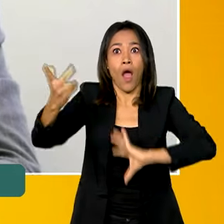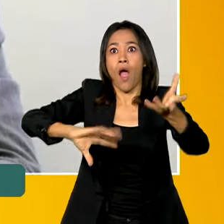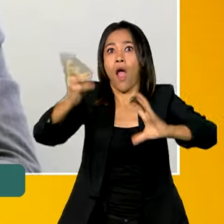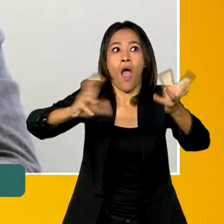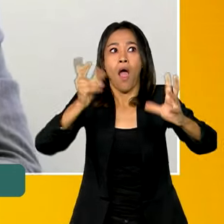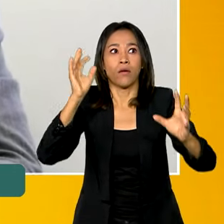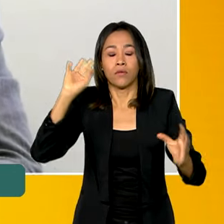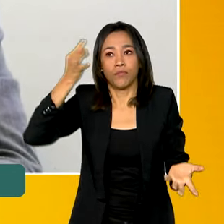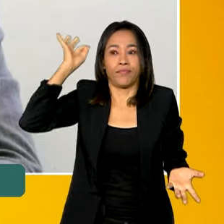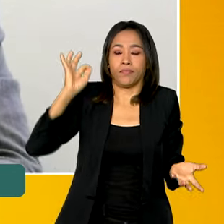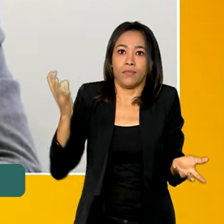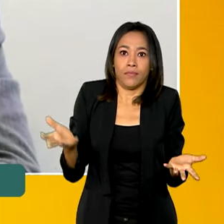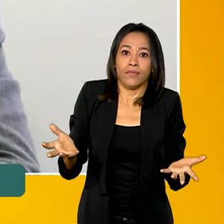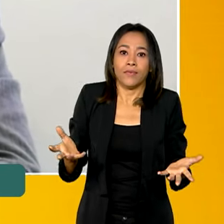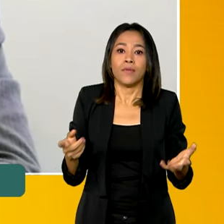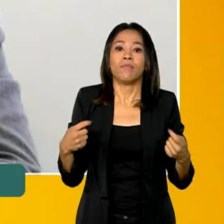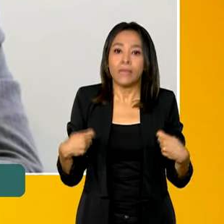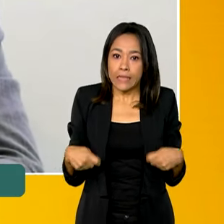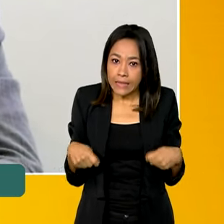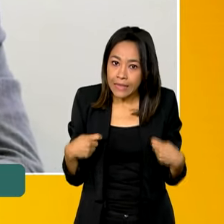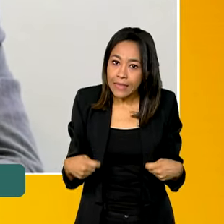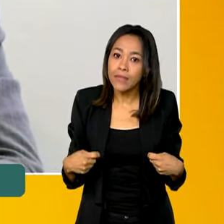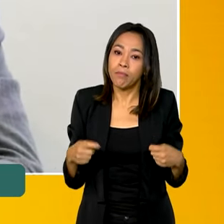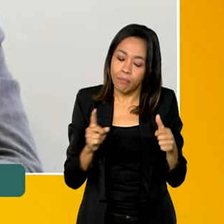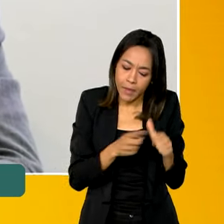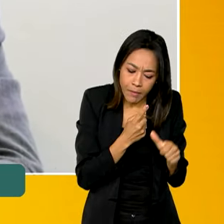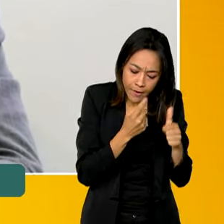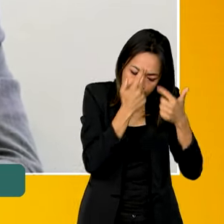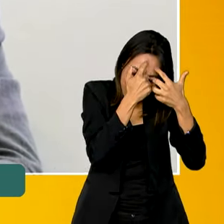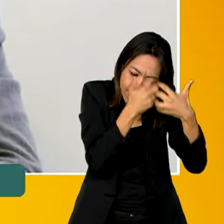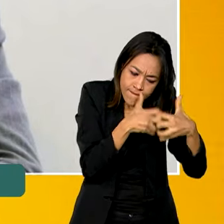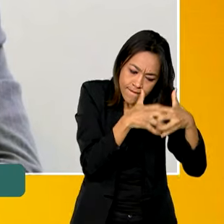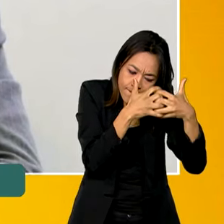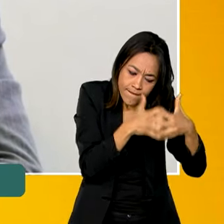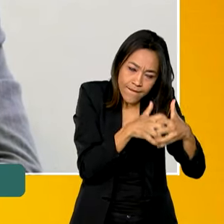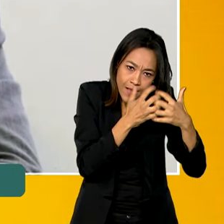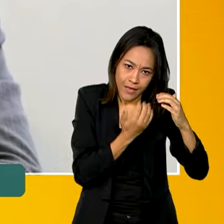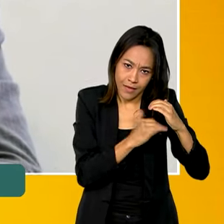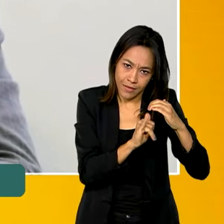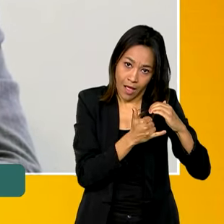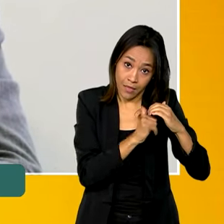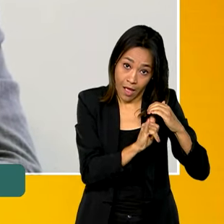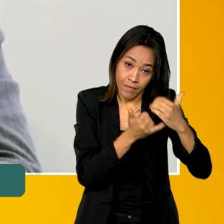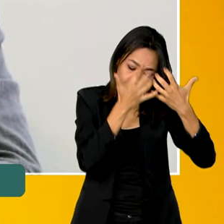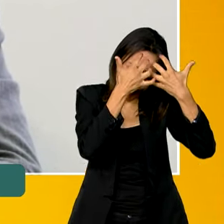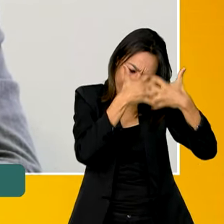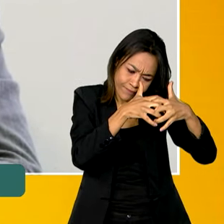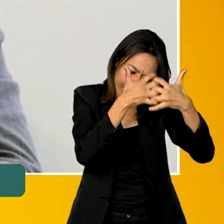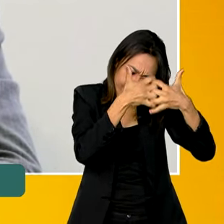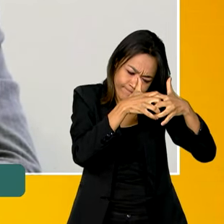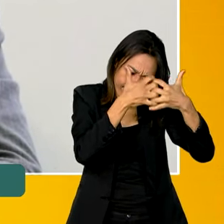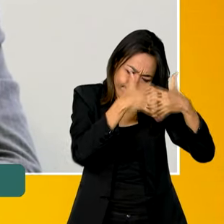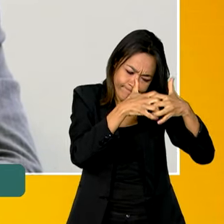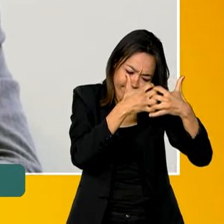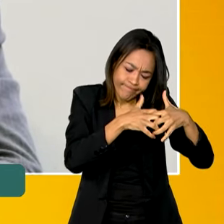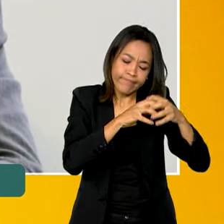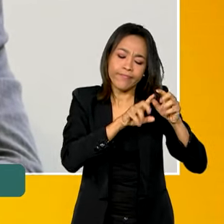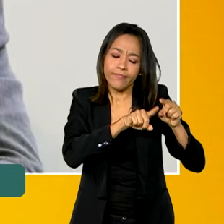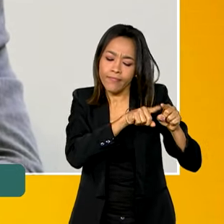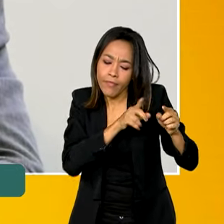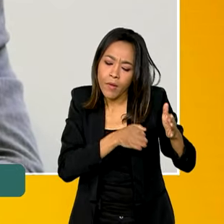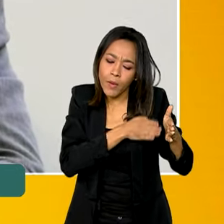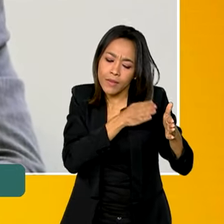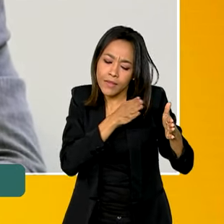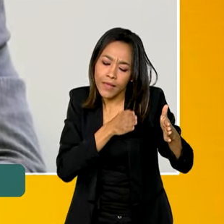rápido a gente precisa não só incubar essas startups né ou seja auxiliar eh elas no no processo